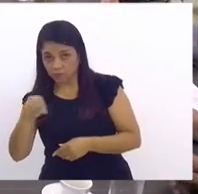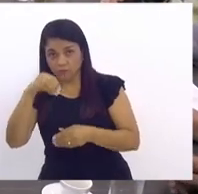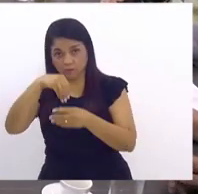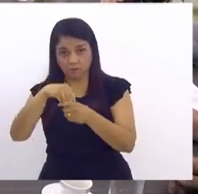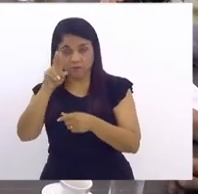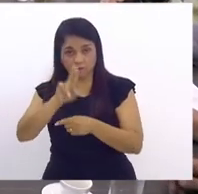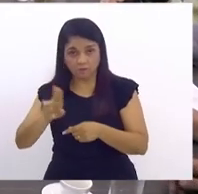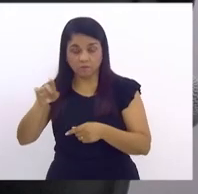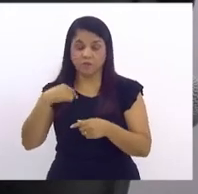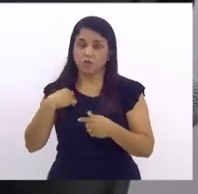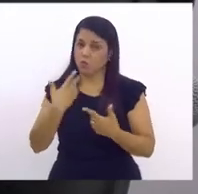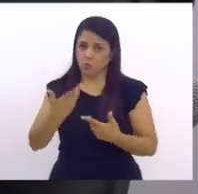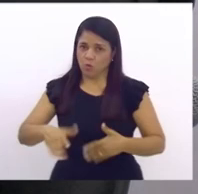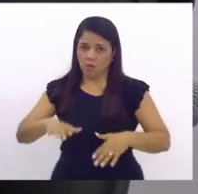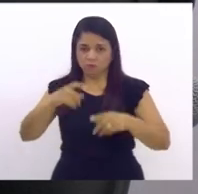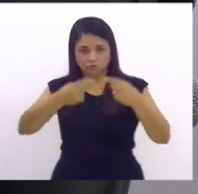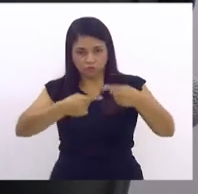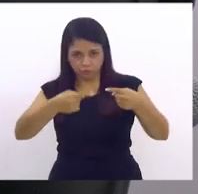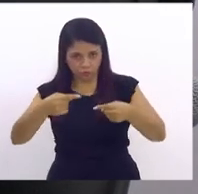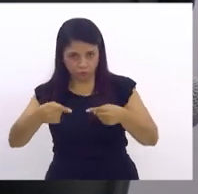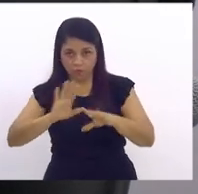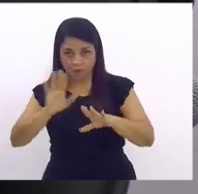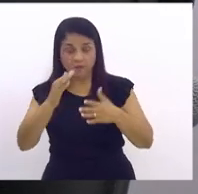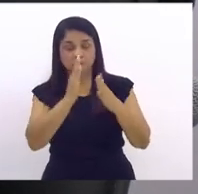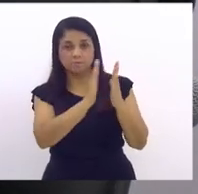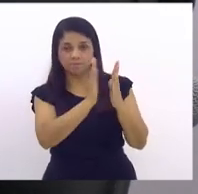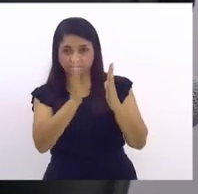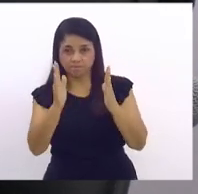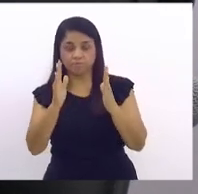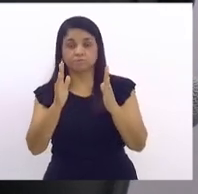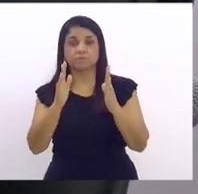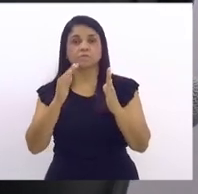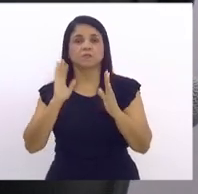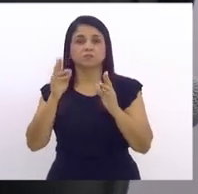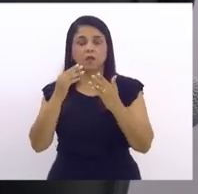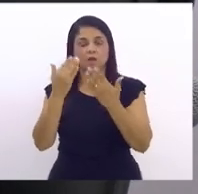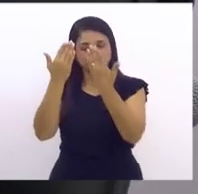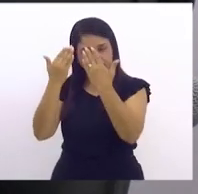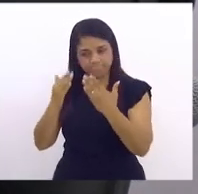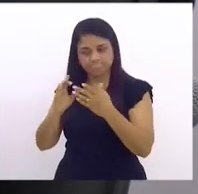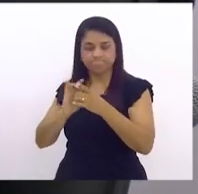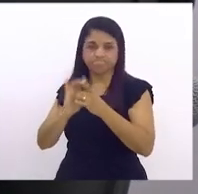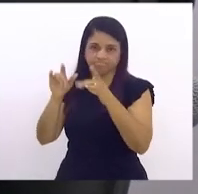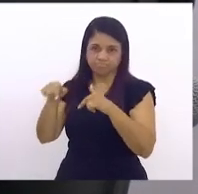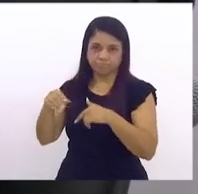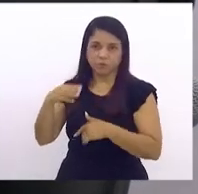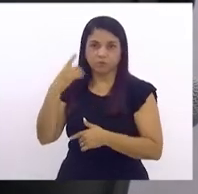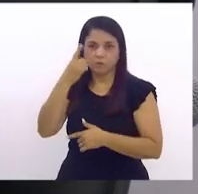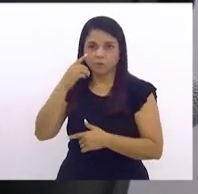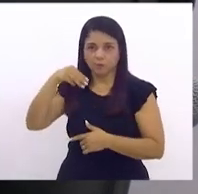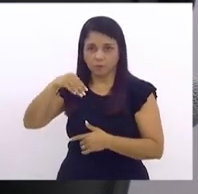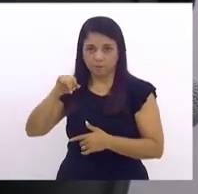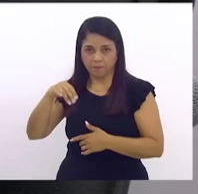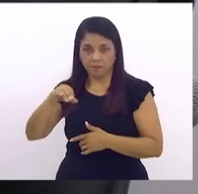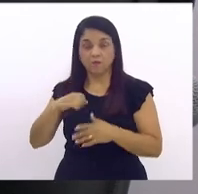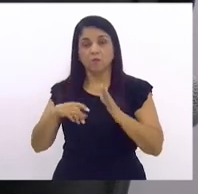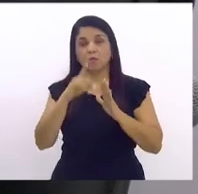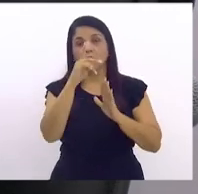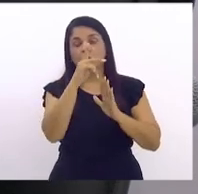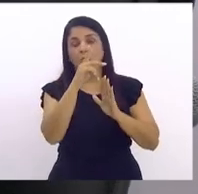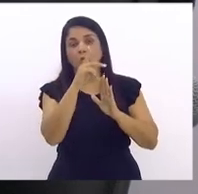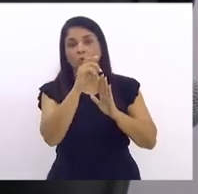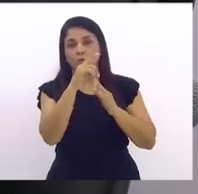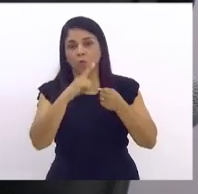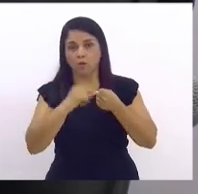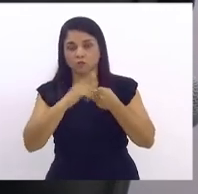discutindo mais a matéria, mas fazendo pela ordem também. Claro que a vista já está definida pelo deputado Carlos Mink, mas o artigo 207 da Constituição Federal,